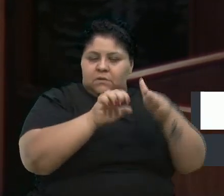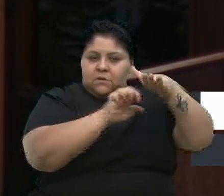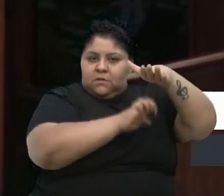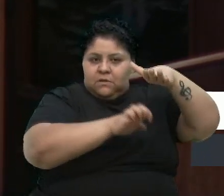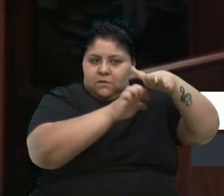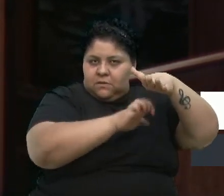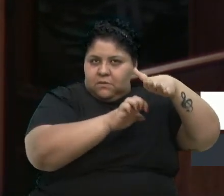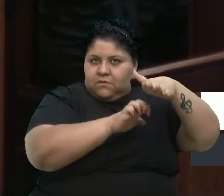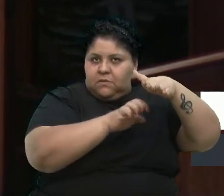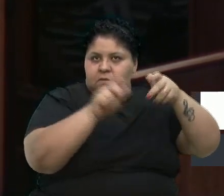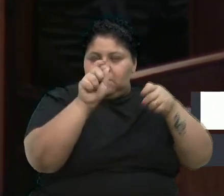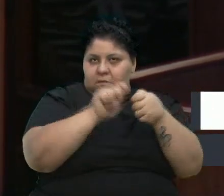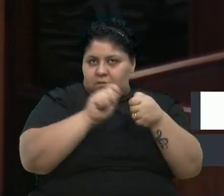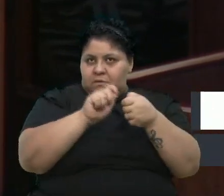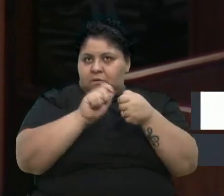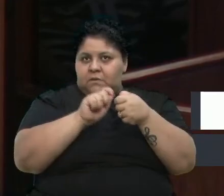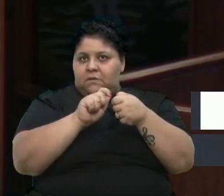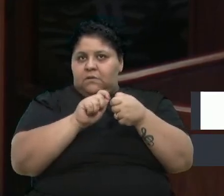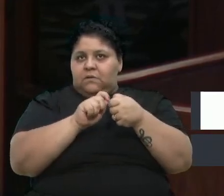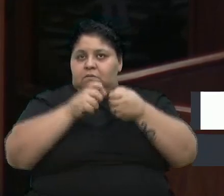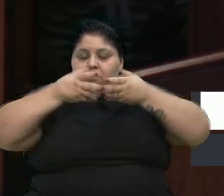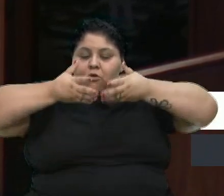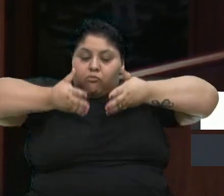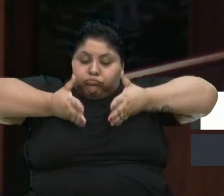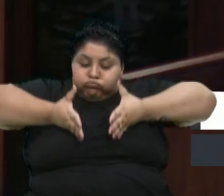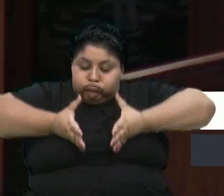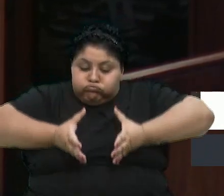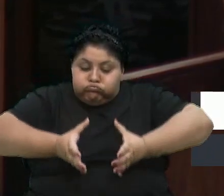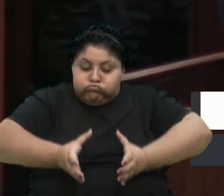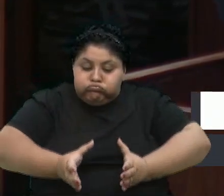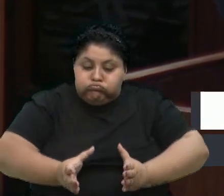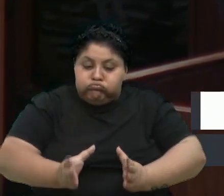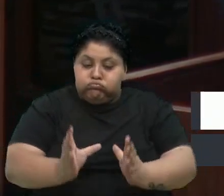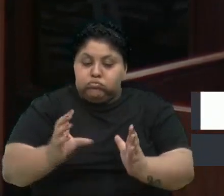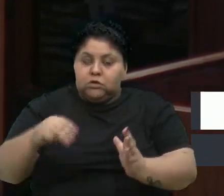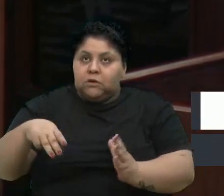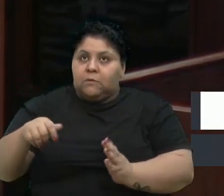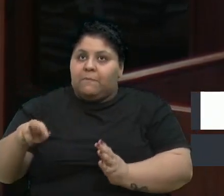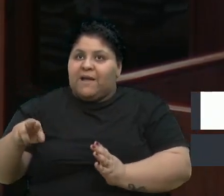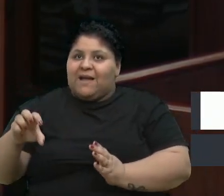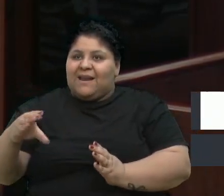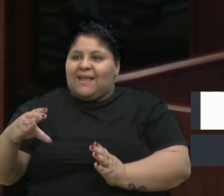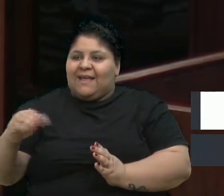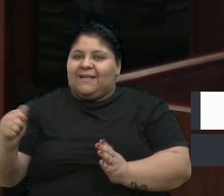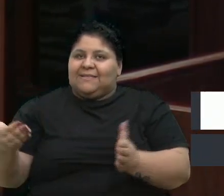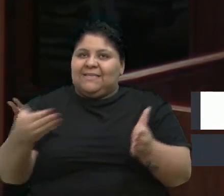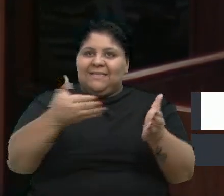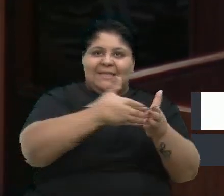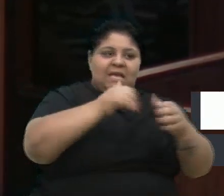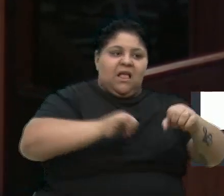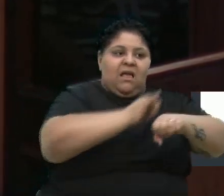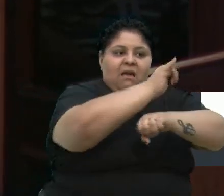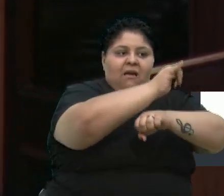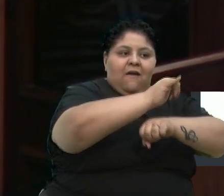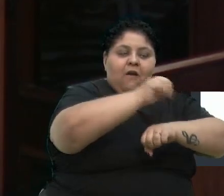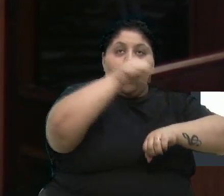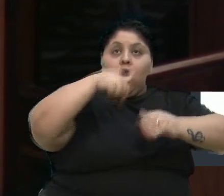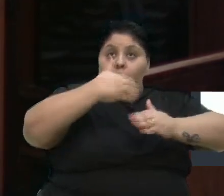para fazer, né, a canalização da Marrecas até o aeroporto. Quando essa